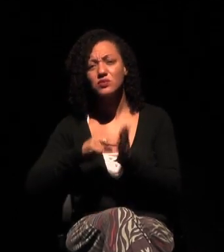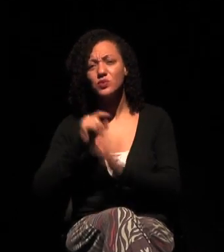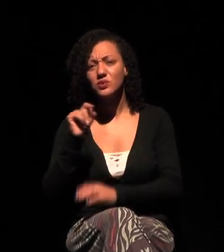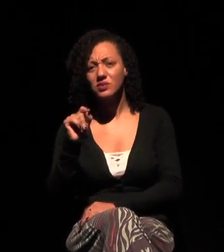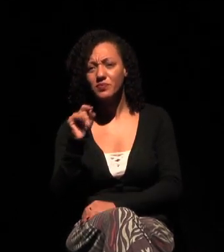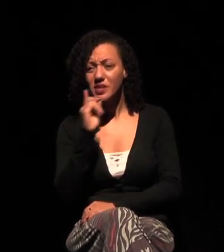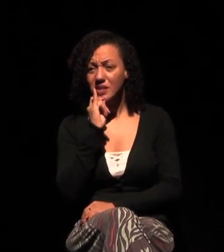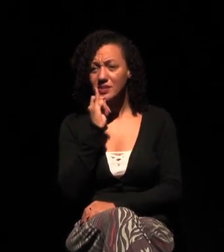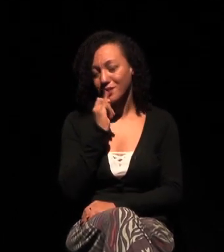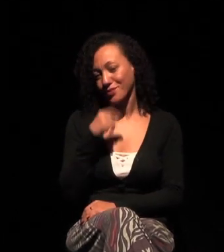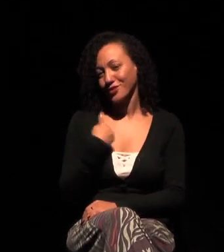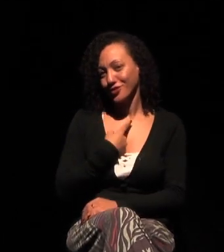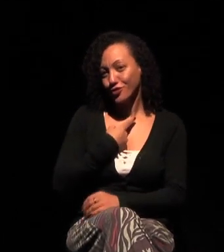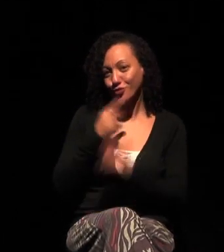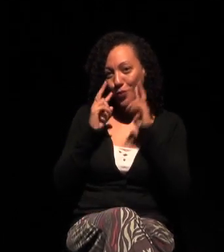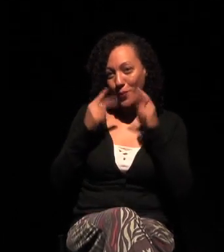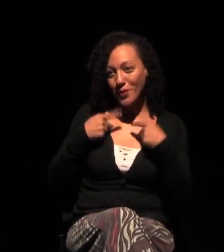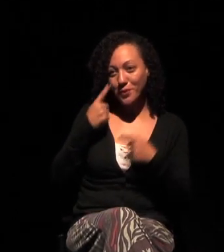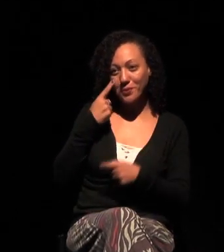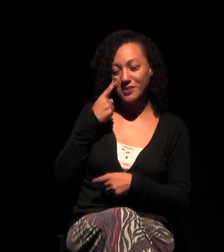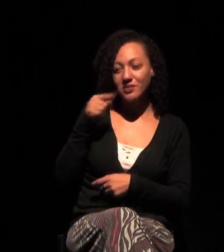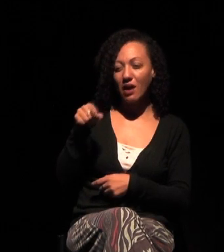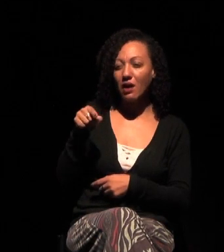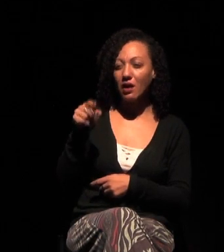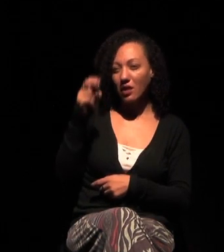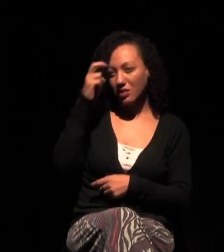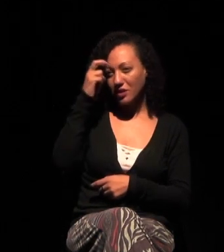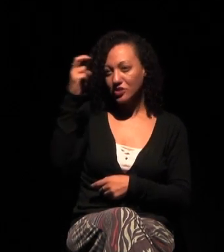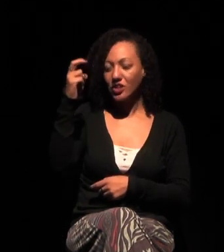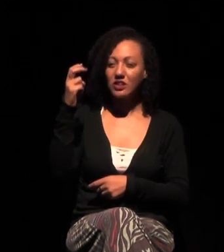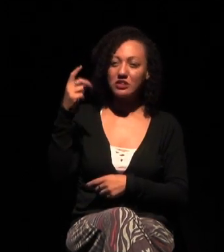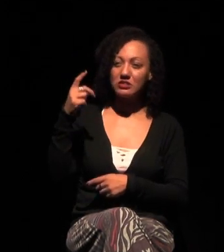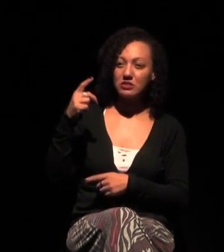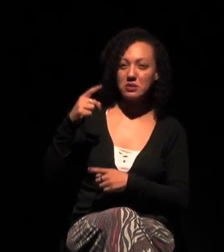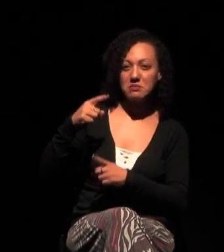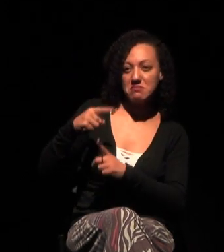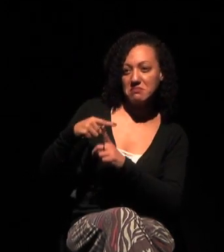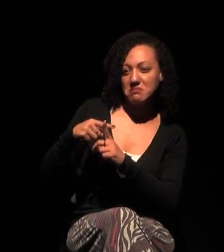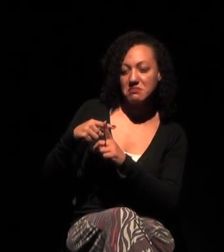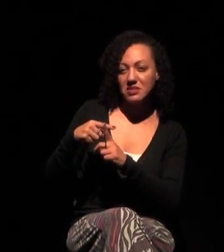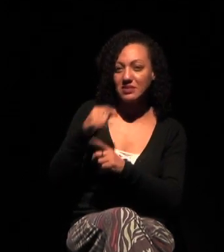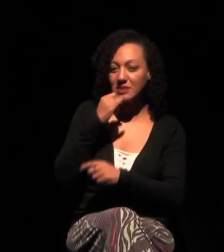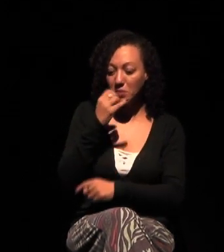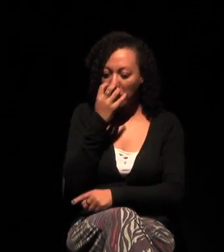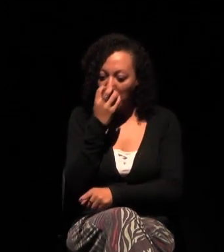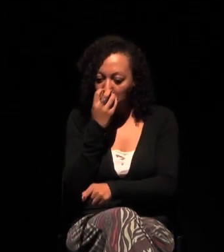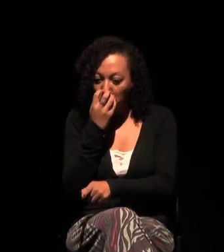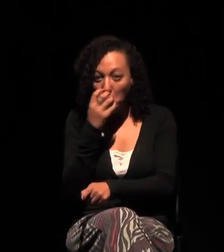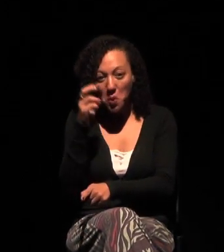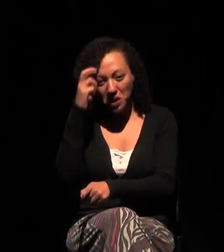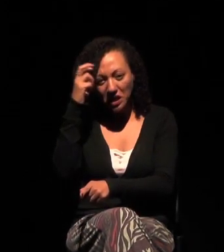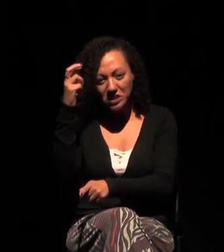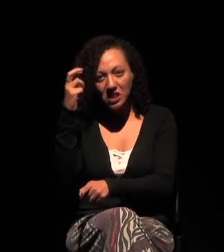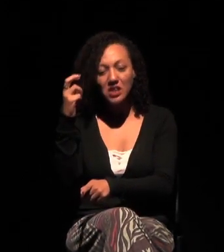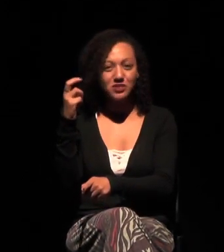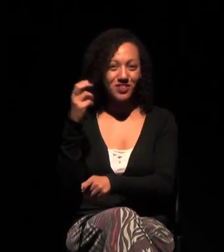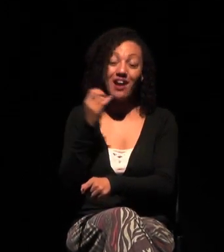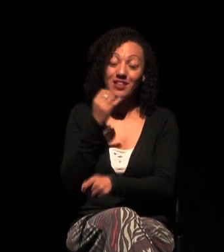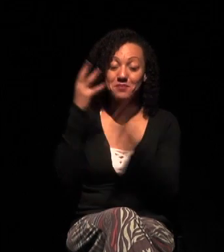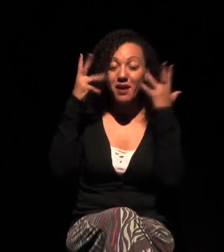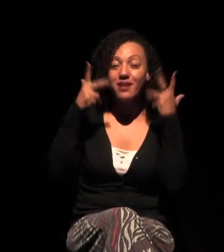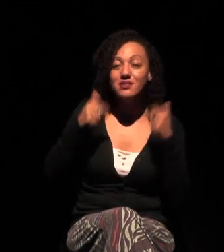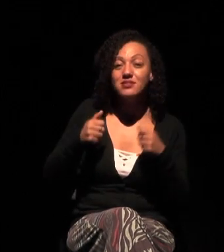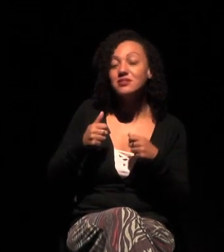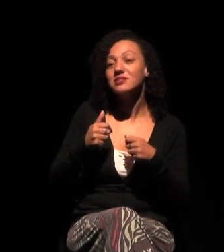para a tribo inteligência animais a dispositivos a gente não sabe a gente fala olha o cachorro e meu cachorro muito inteligente né